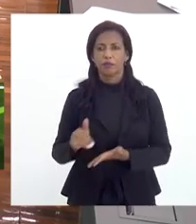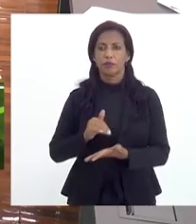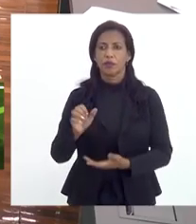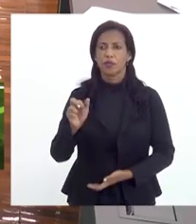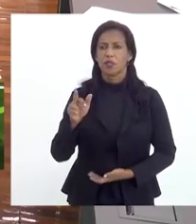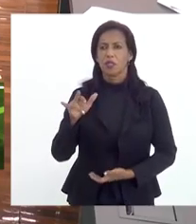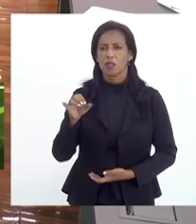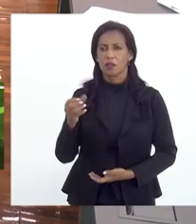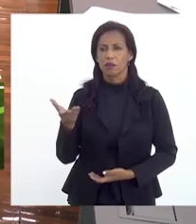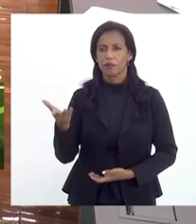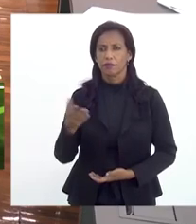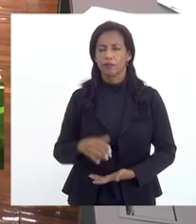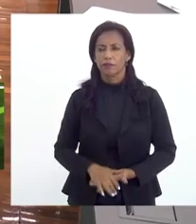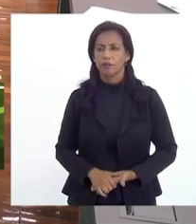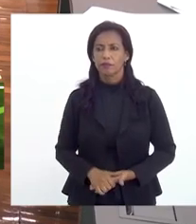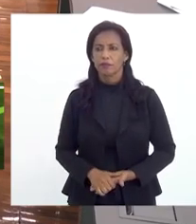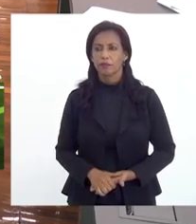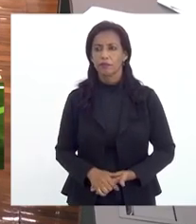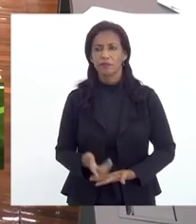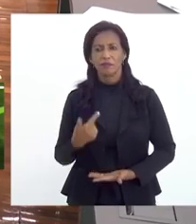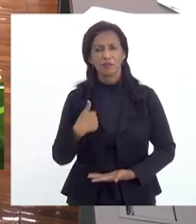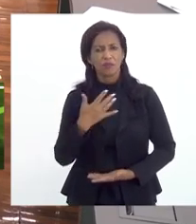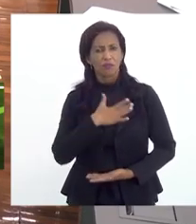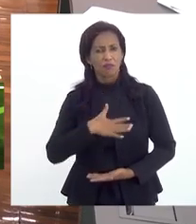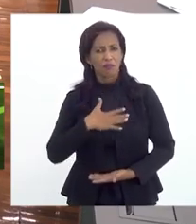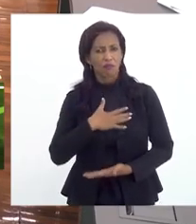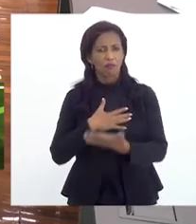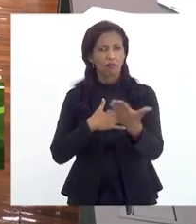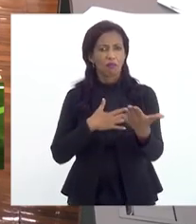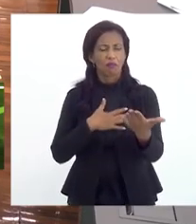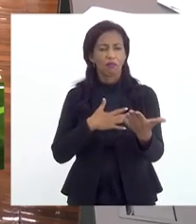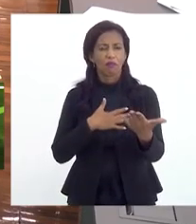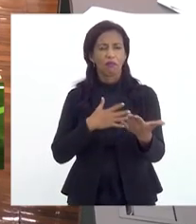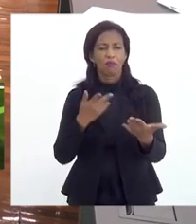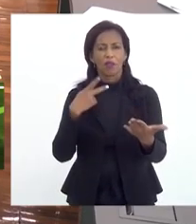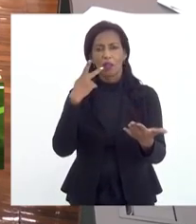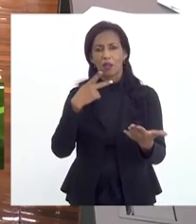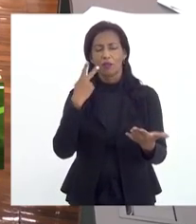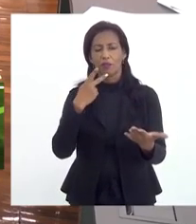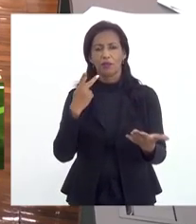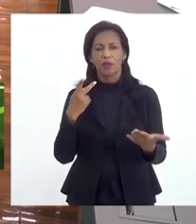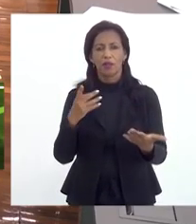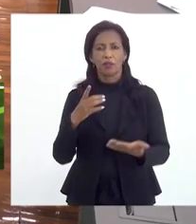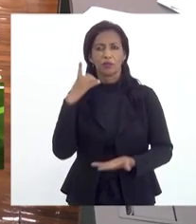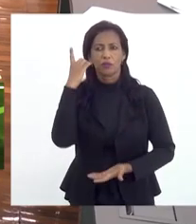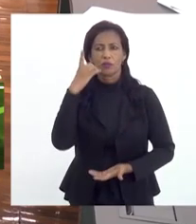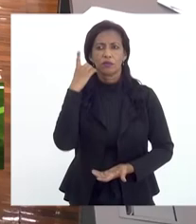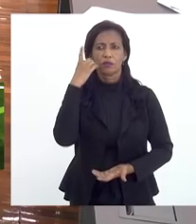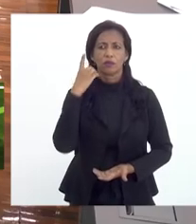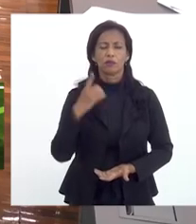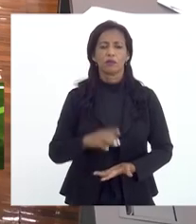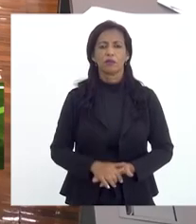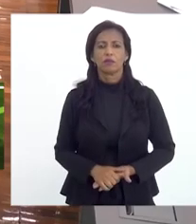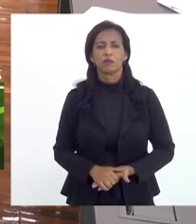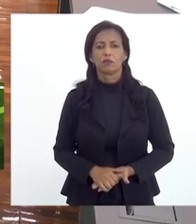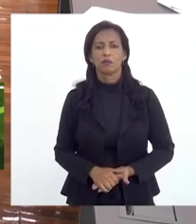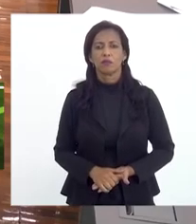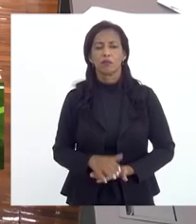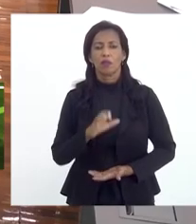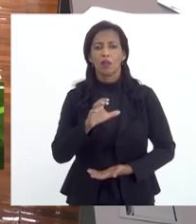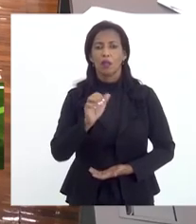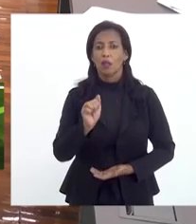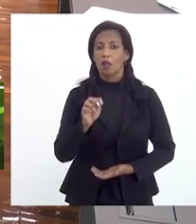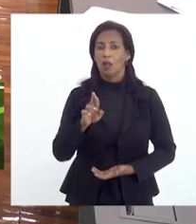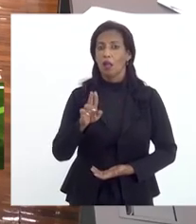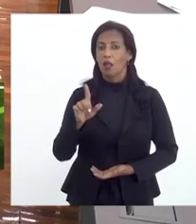Sérgio Aureliano Presidente Eu fui contemplado Rapidamente Pelas palavras Do Do Do deputado Carlos Augusto